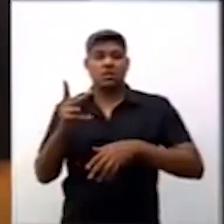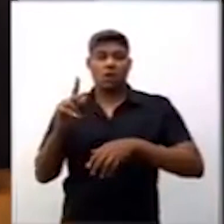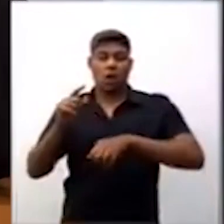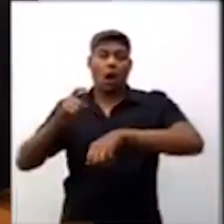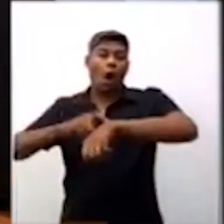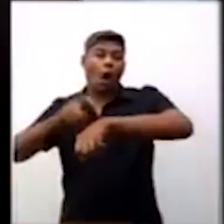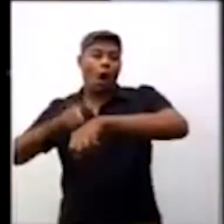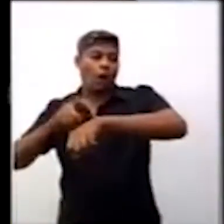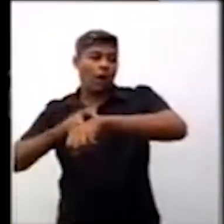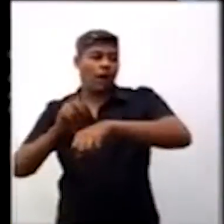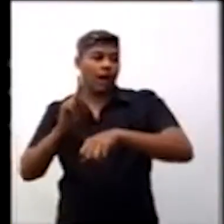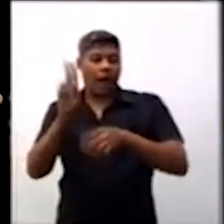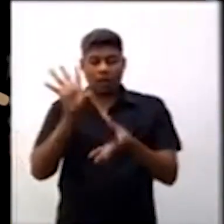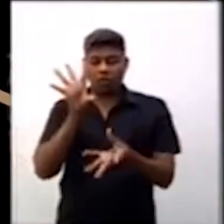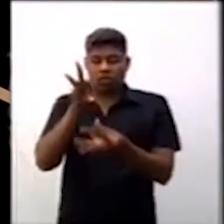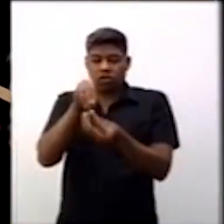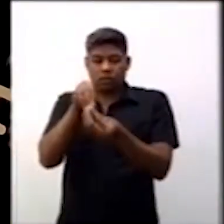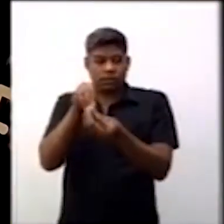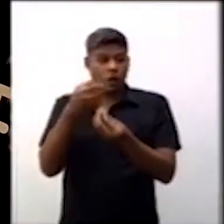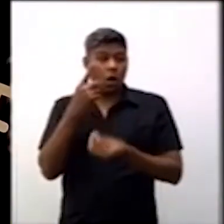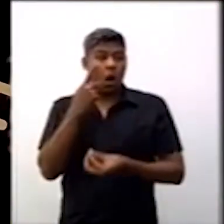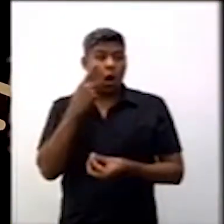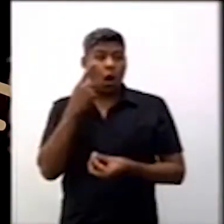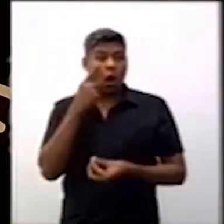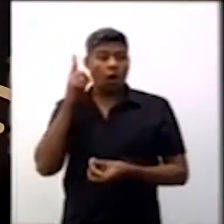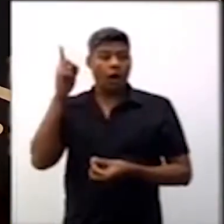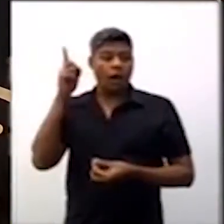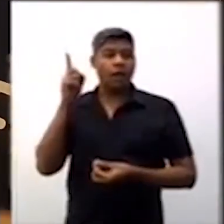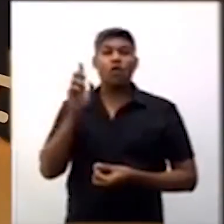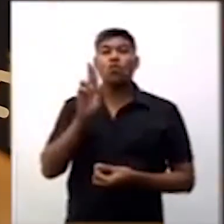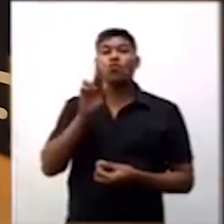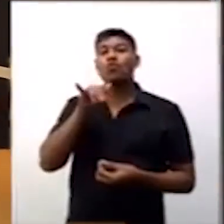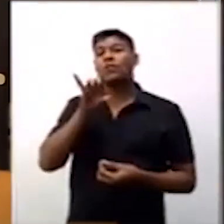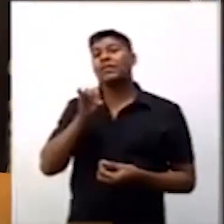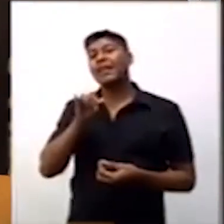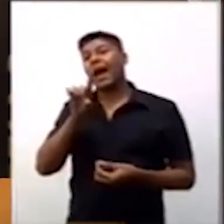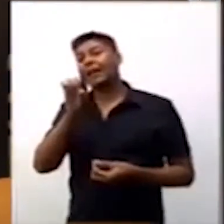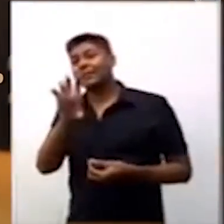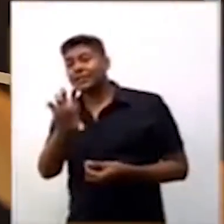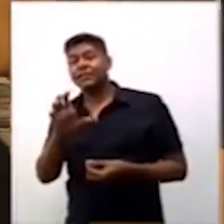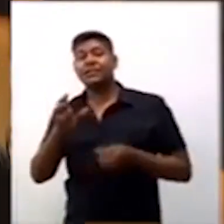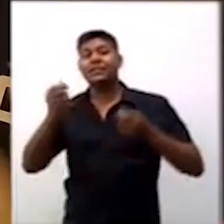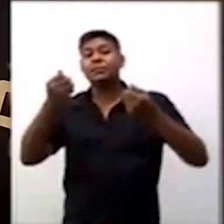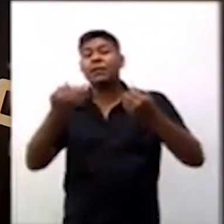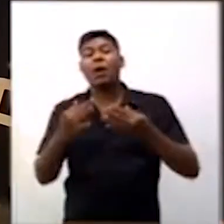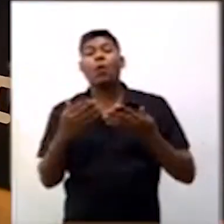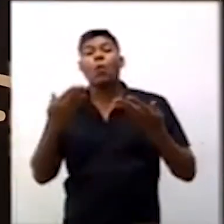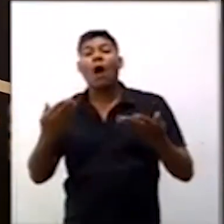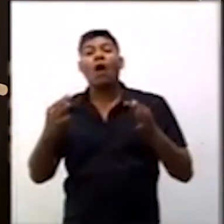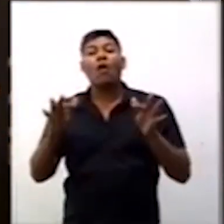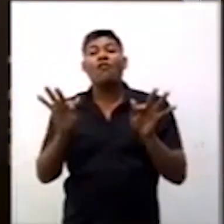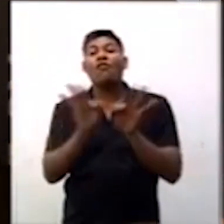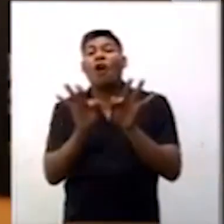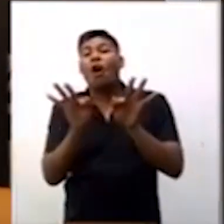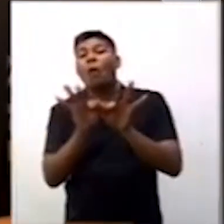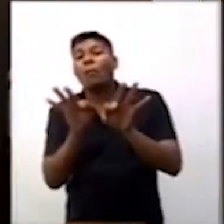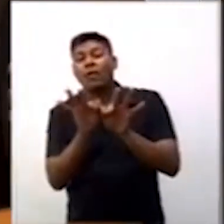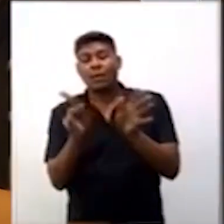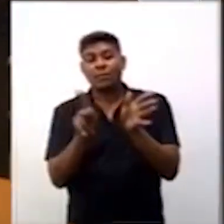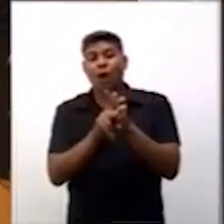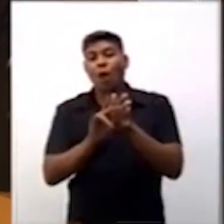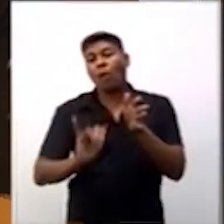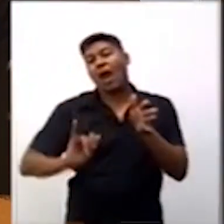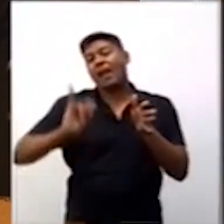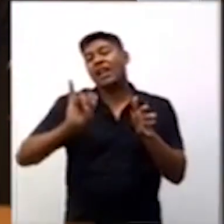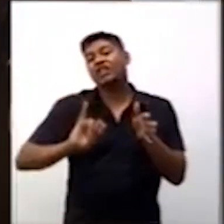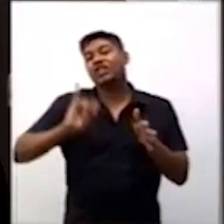que é um prefixo. Então, olhando para as unidades de medida, a gente deduz qual é a fórmula para o cálculo da